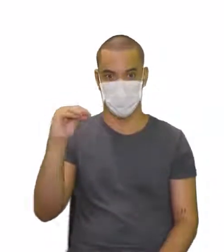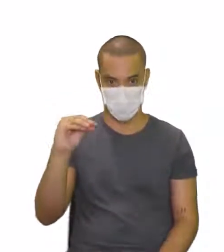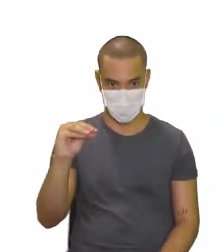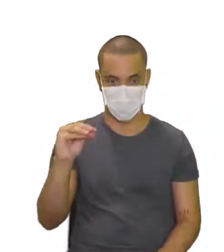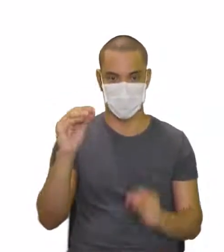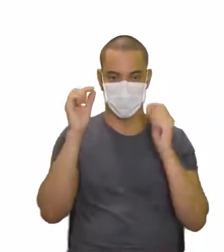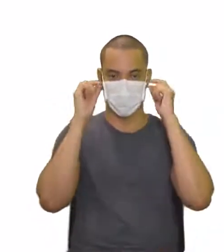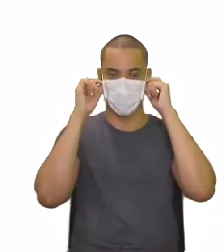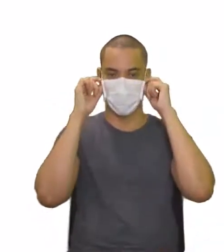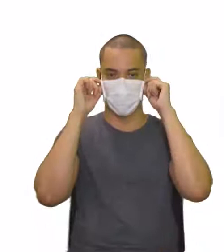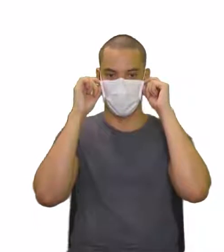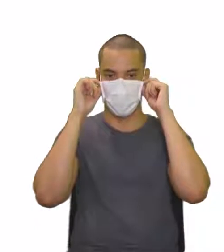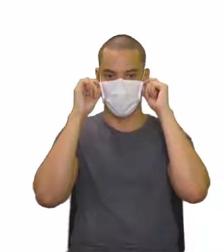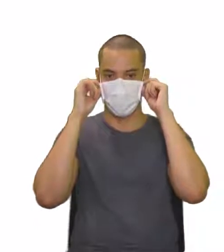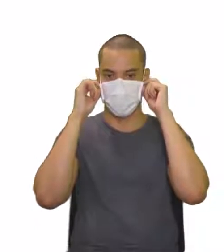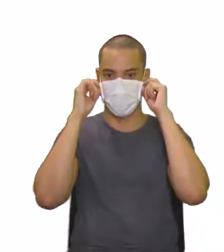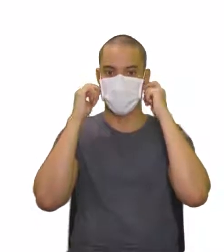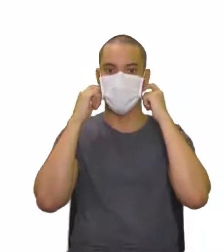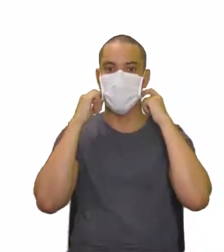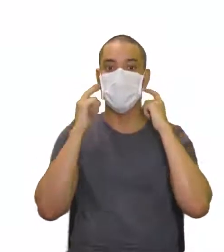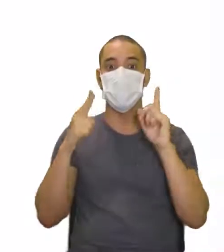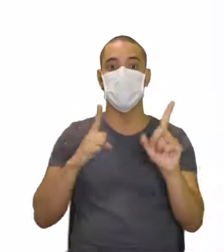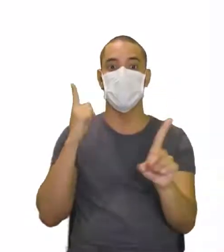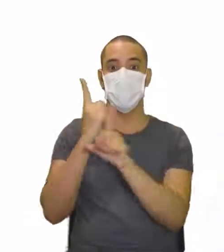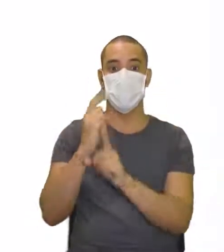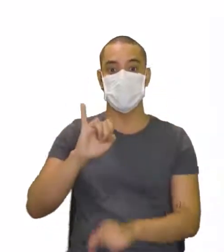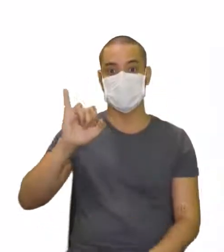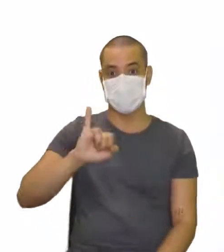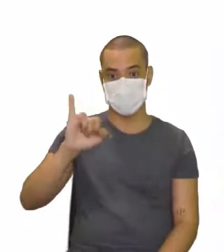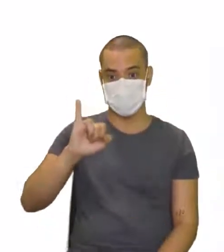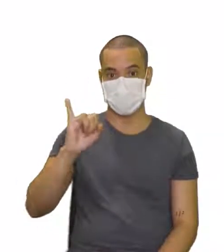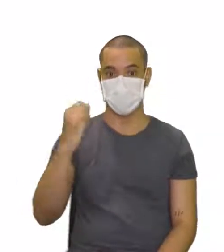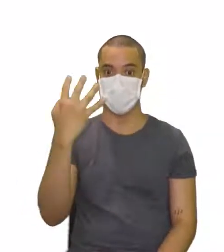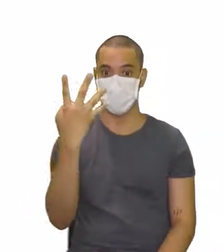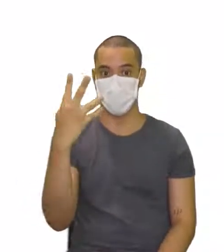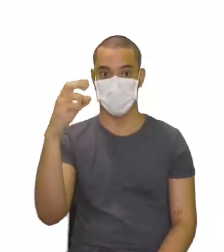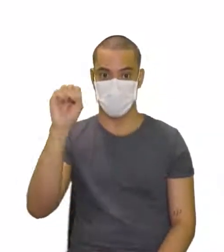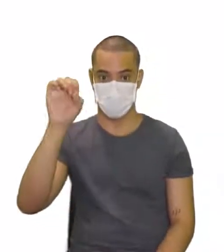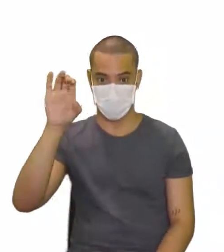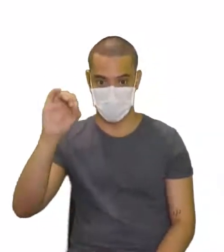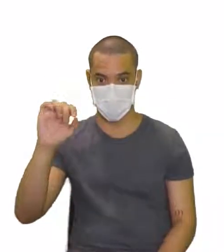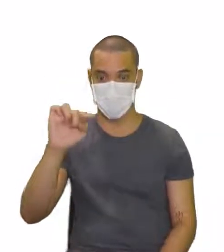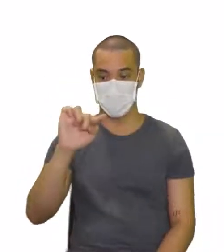corrente. Eu achando essa corrente aí, olha só,